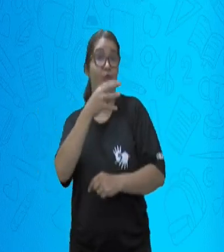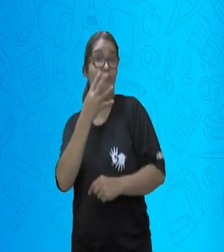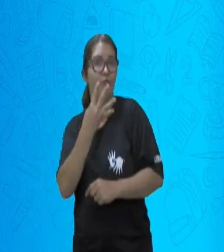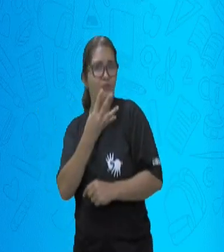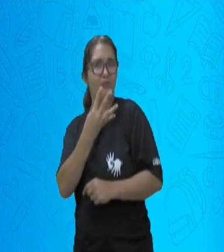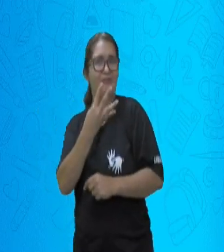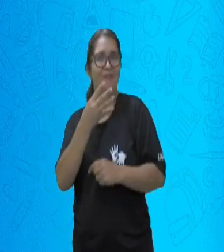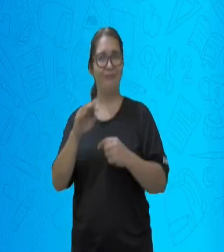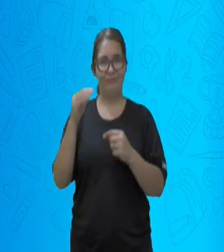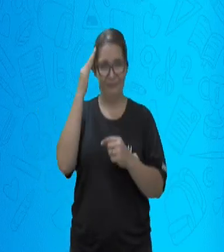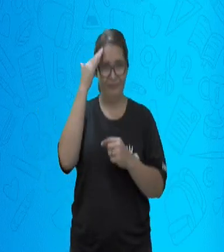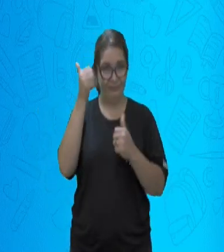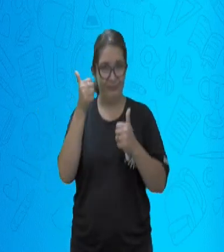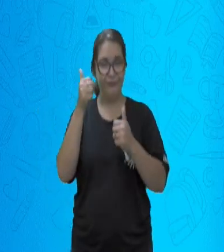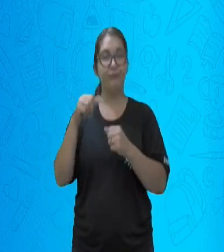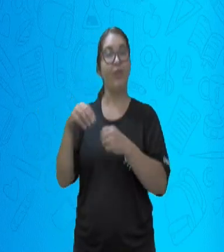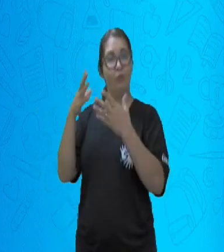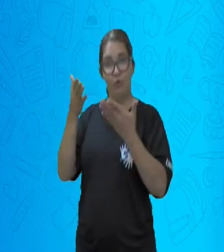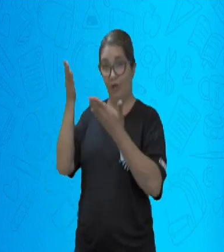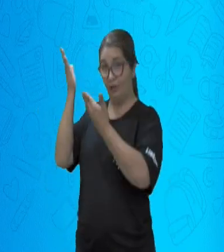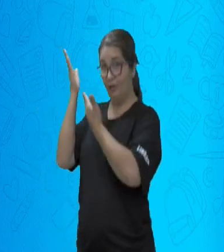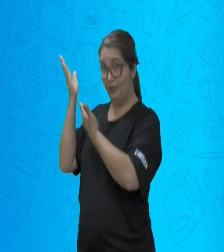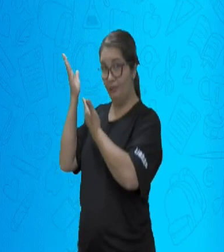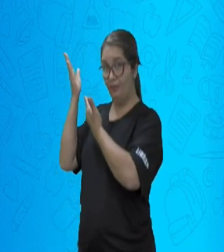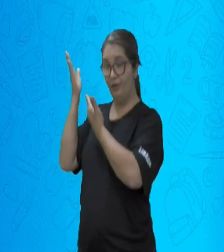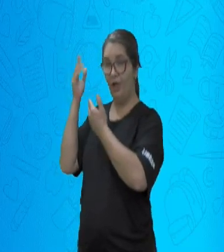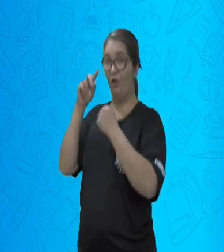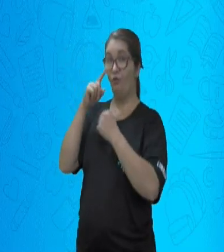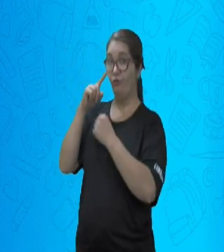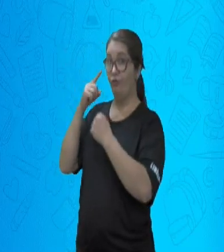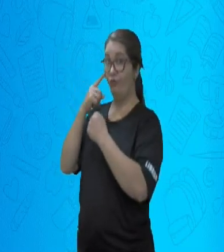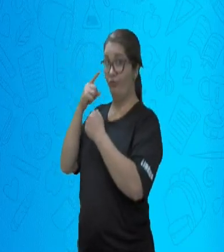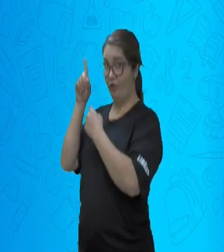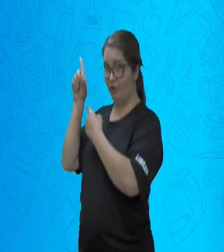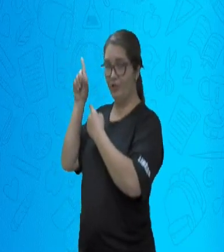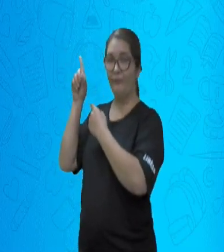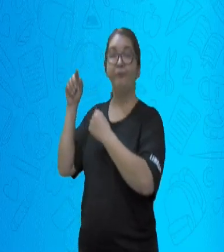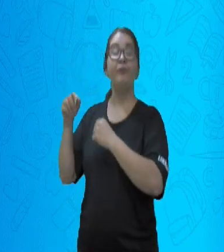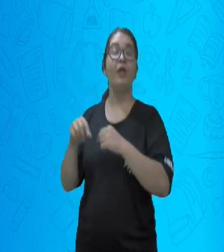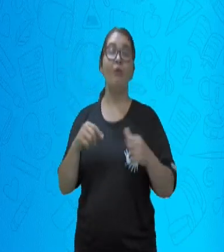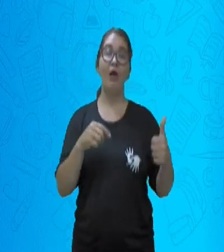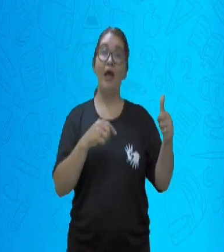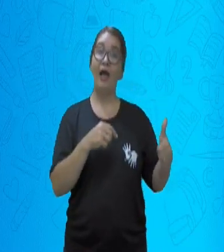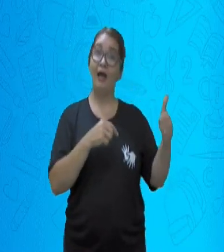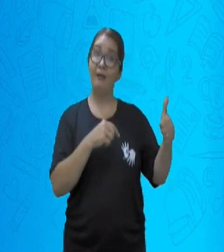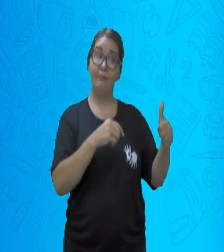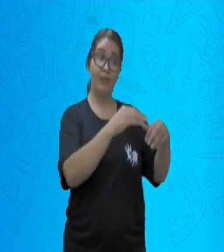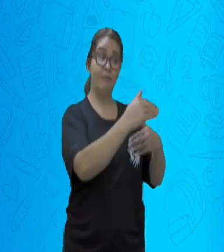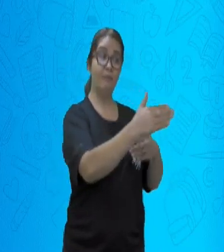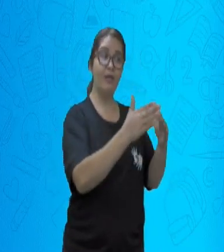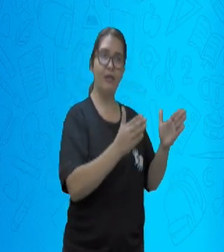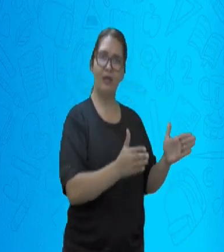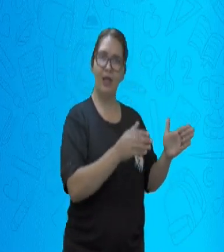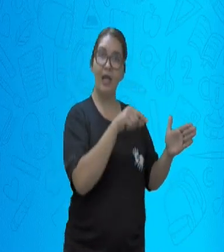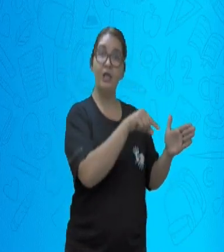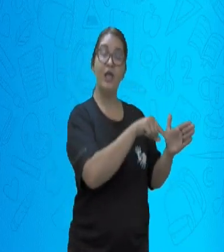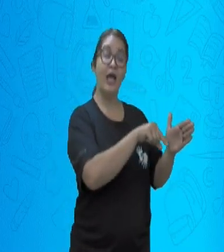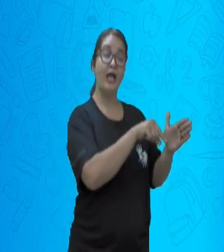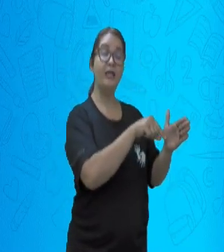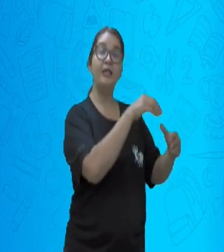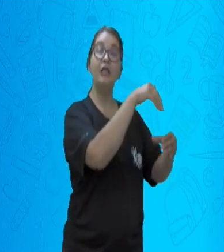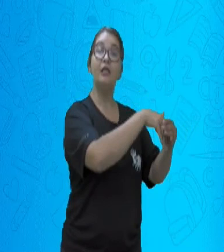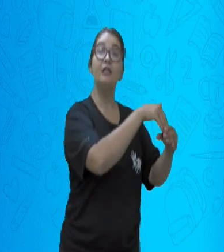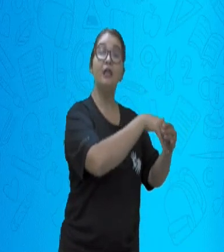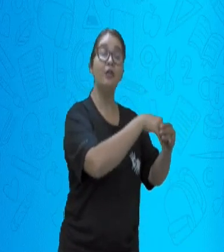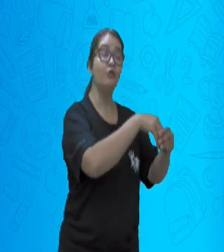observar. A primeira caixa que ele ganhou, que ele tinha, ele continha 12 lápis de cor.